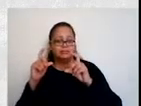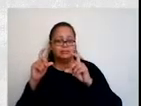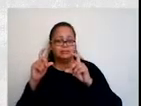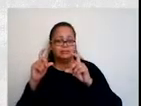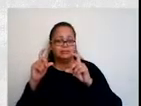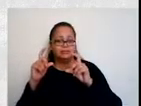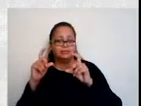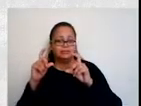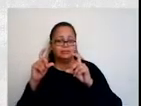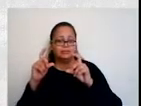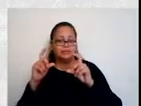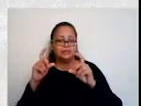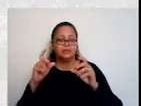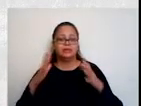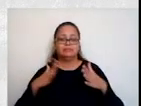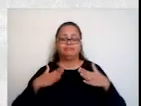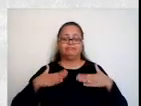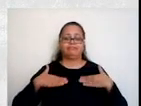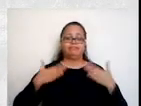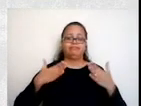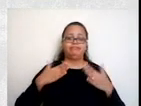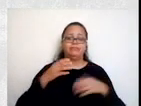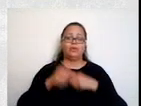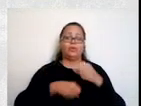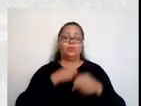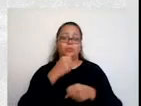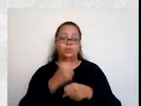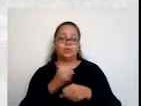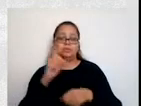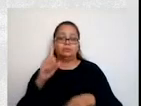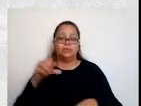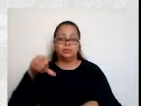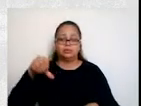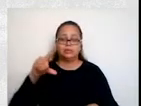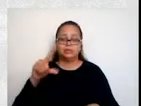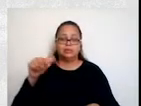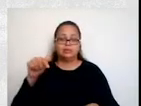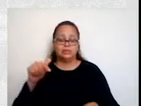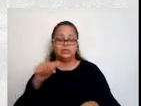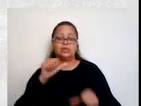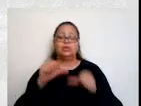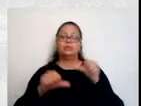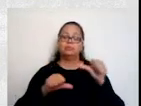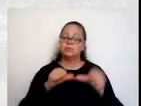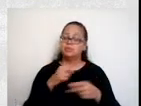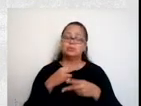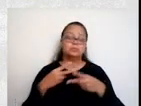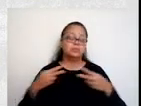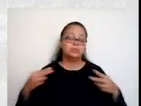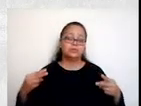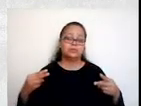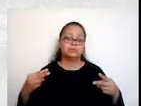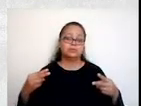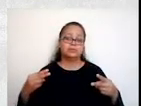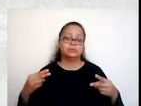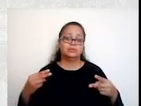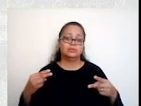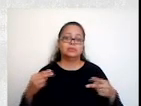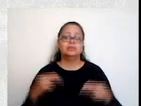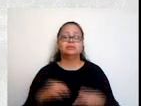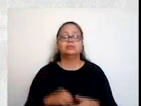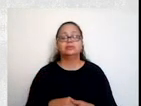Essa greve, então, impactou bastante o ano de 1917. Mudou algumas coisas,